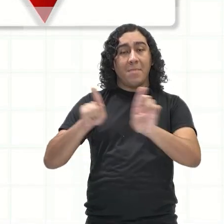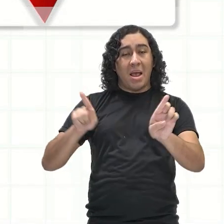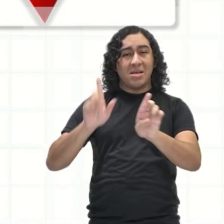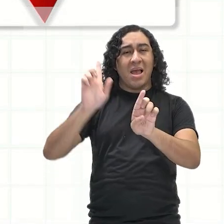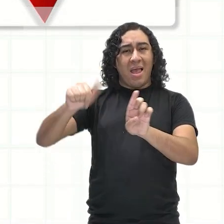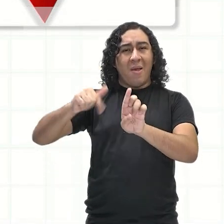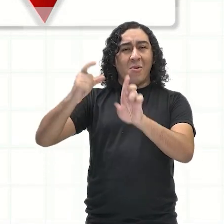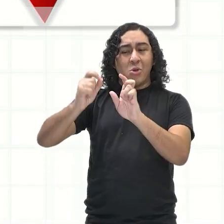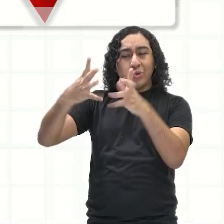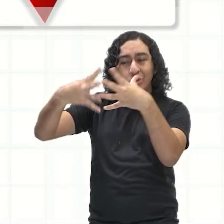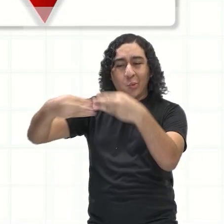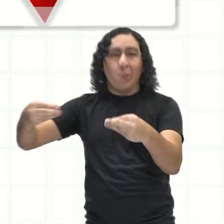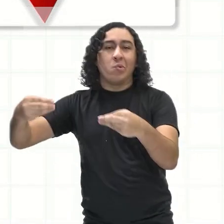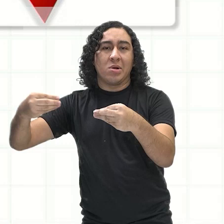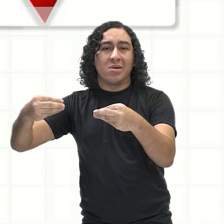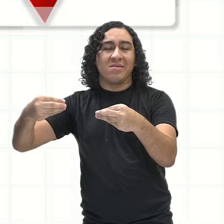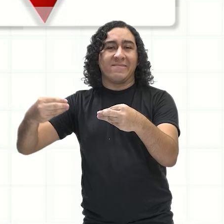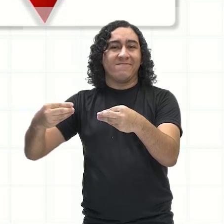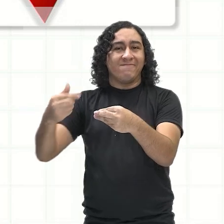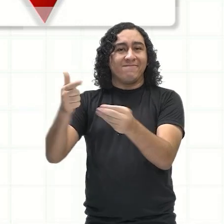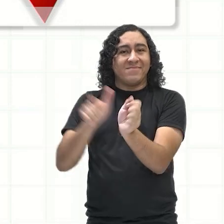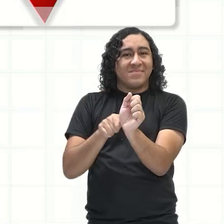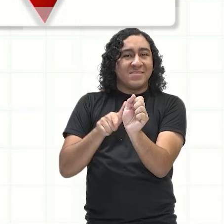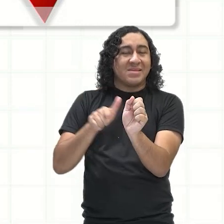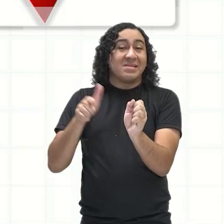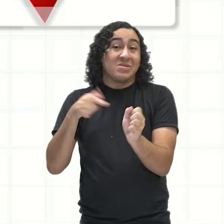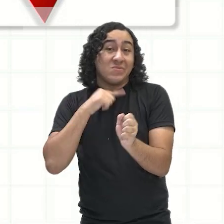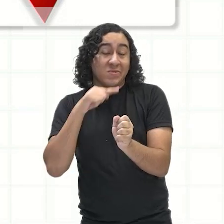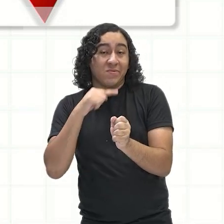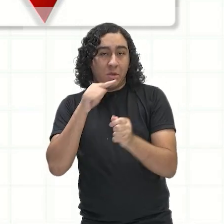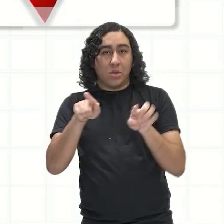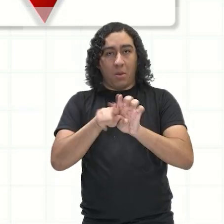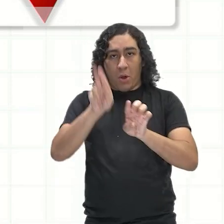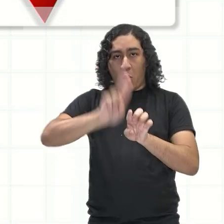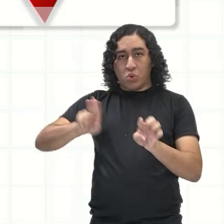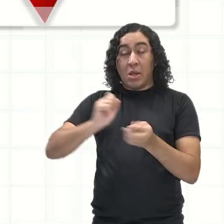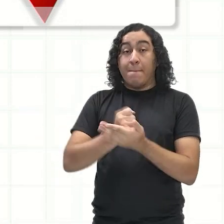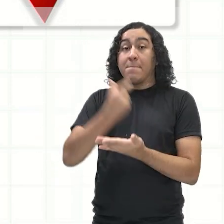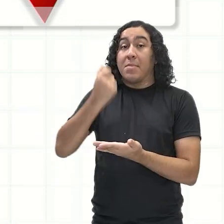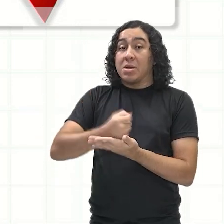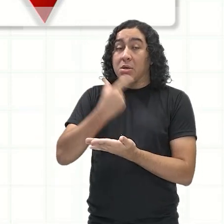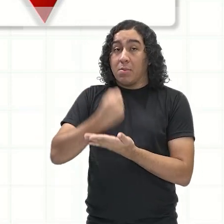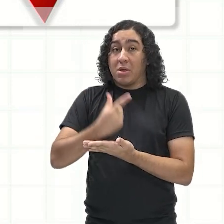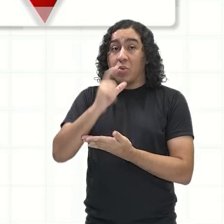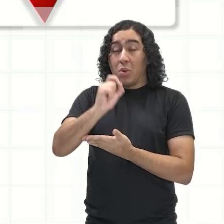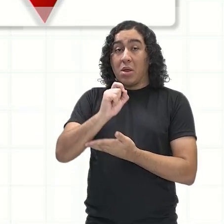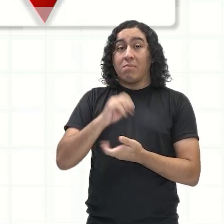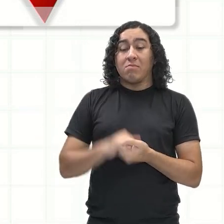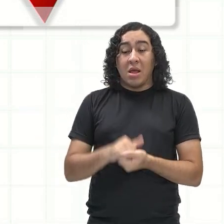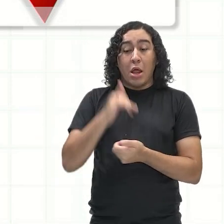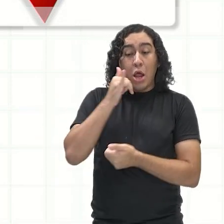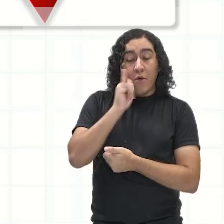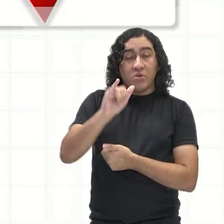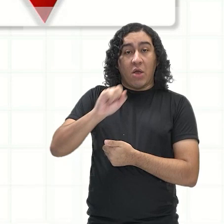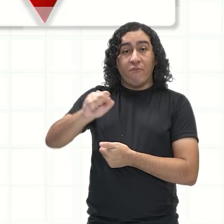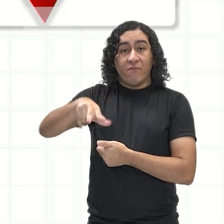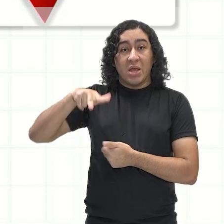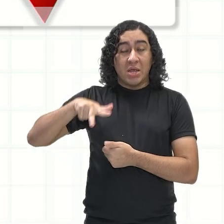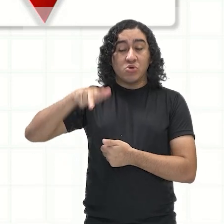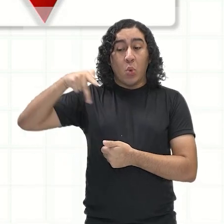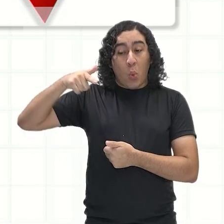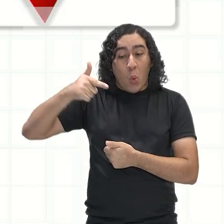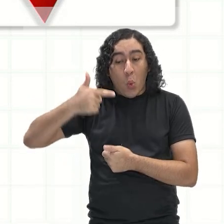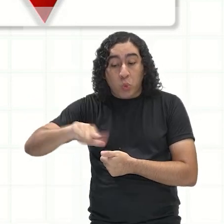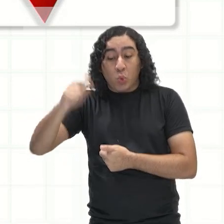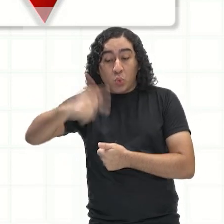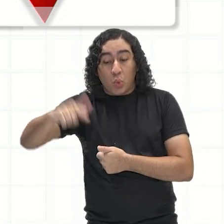infecção e ele baseia-se no uso de medicamentos que inibem a replicação do vírus, né? Então, existe um tratamento também